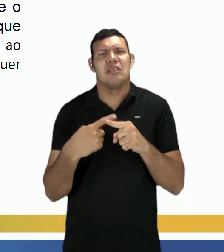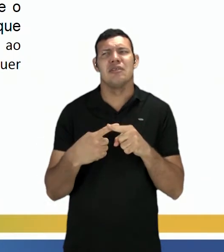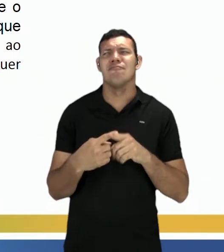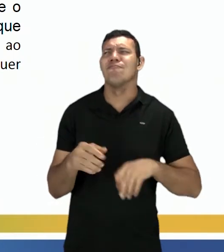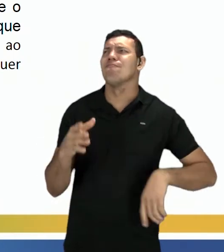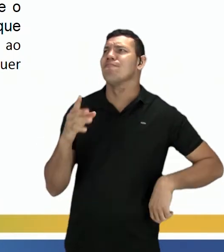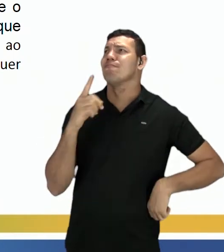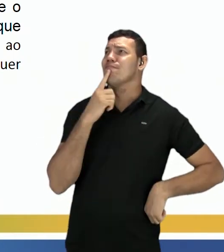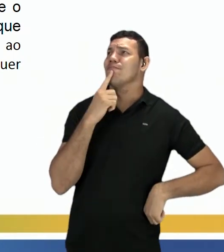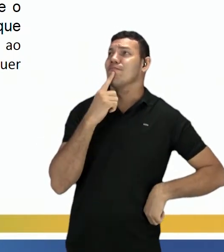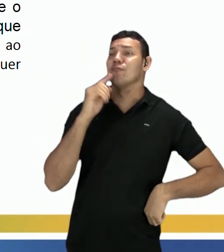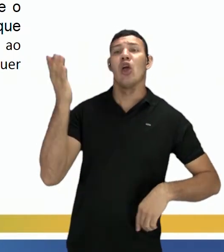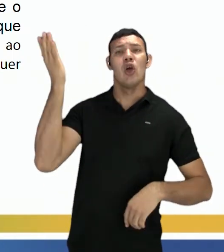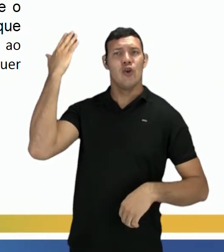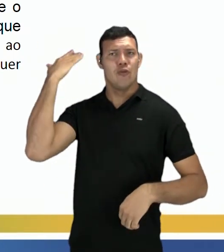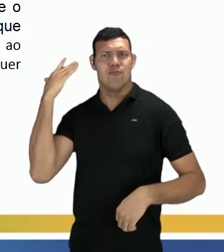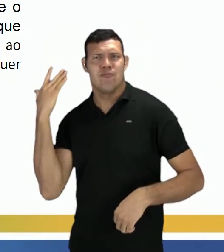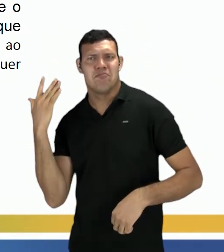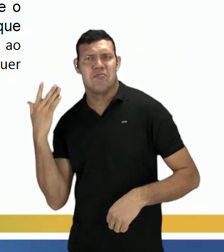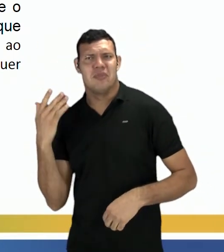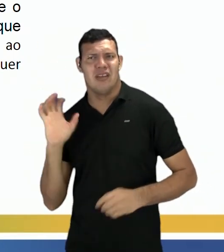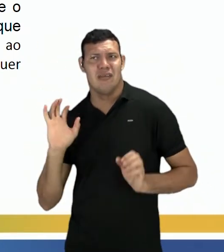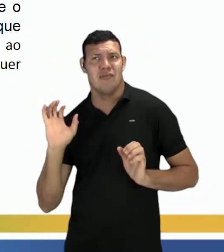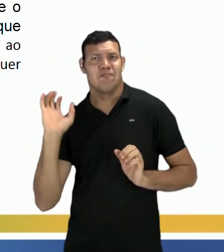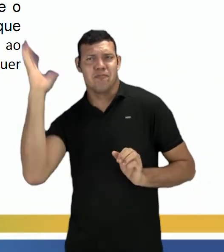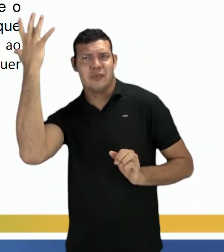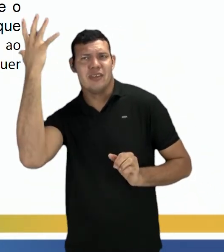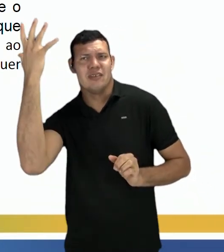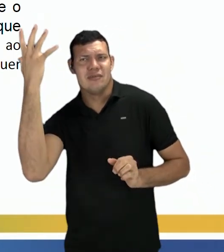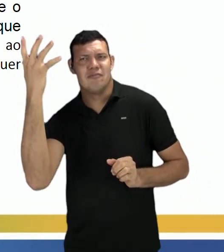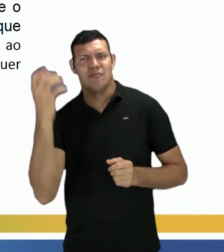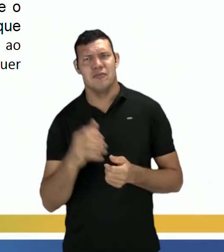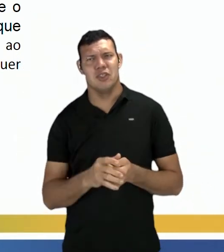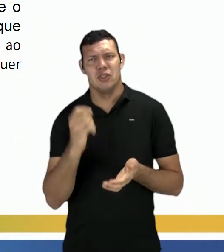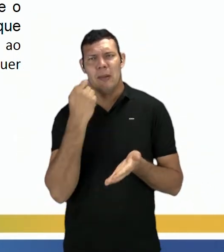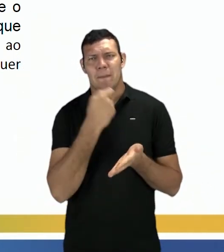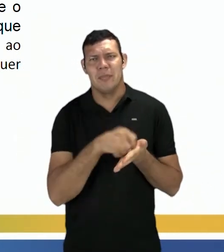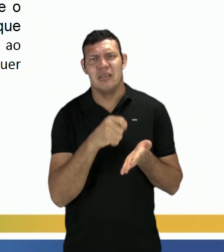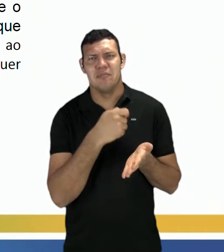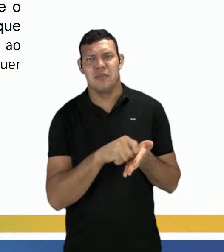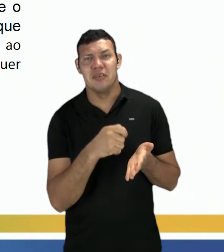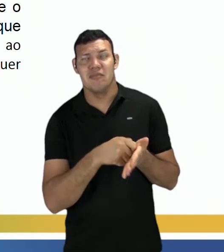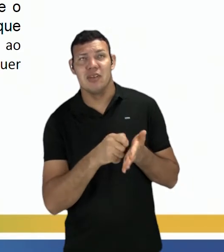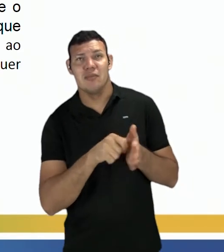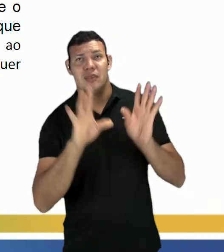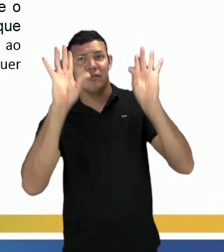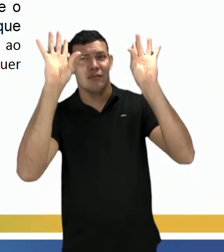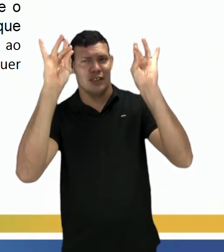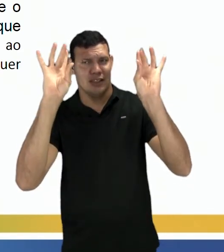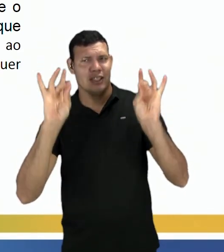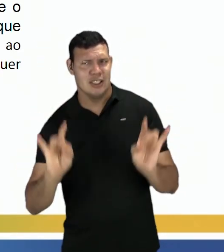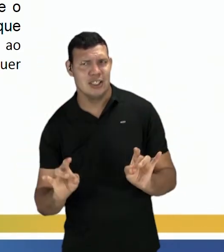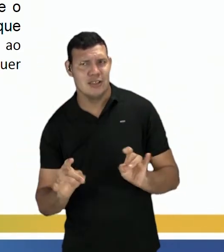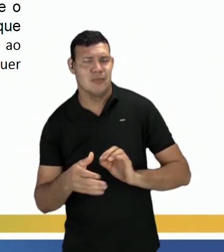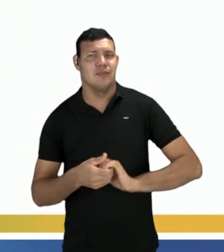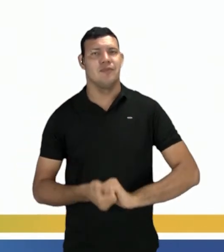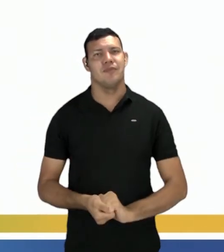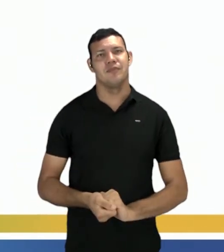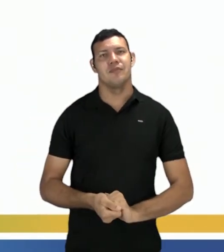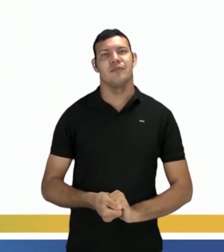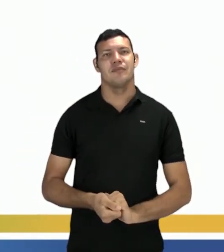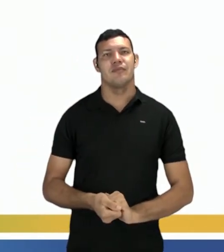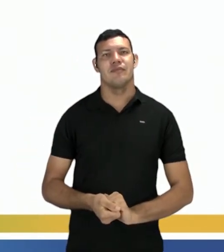as especificidades de qualquer fenômeno podem ser descritas. Ok, gente? Continuando